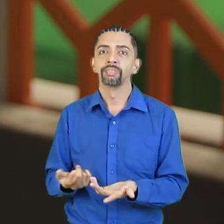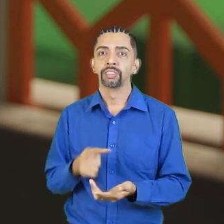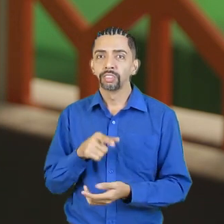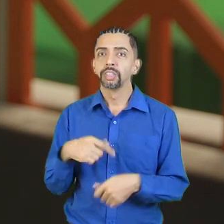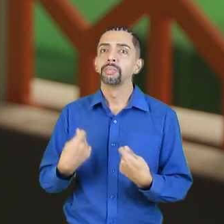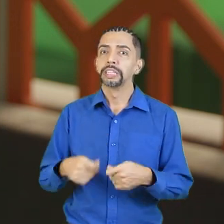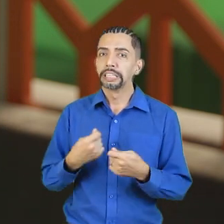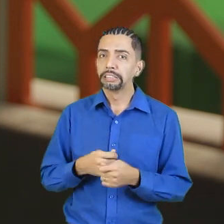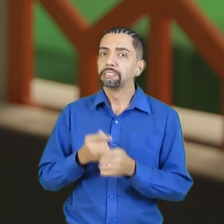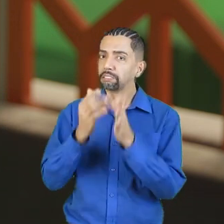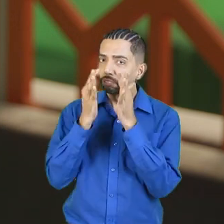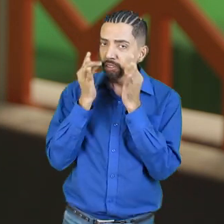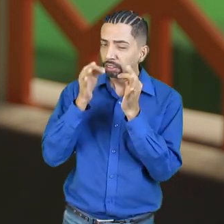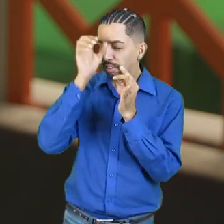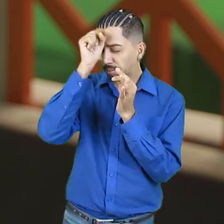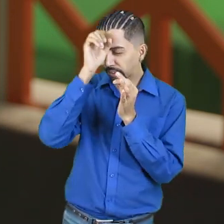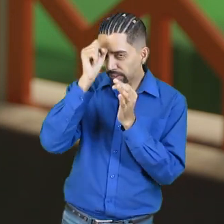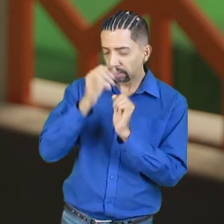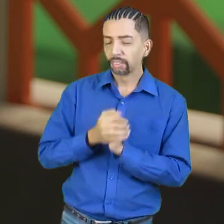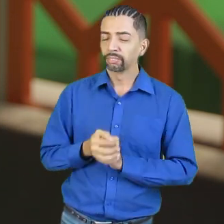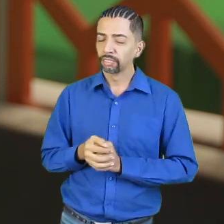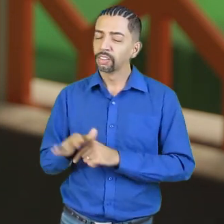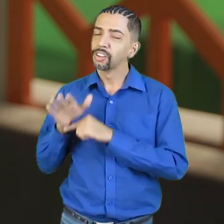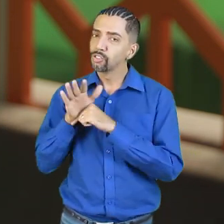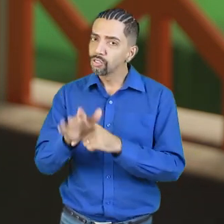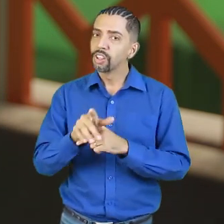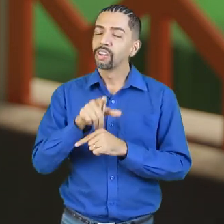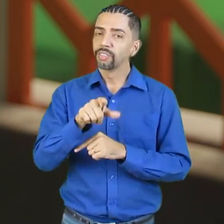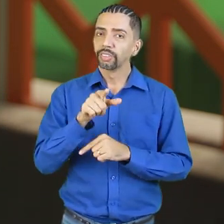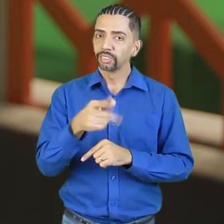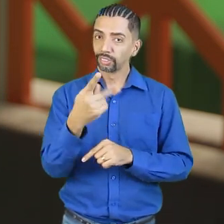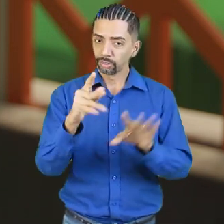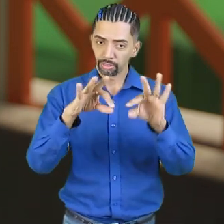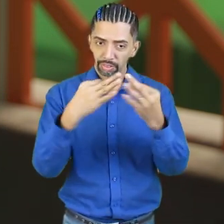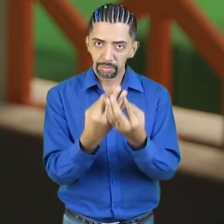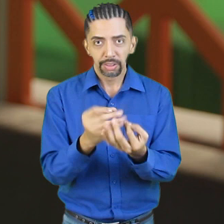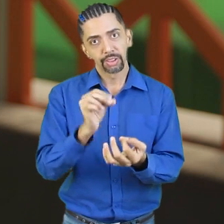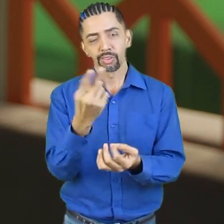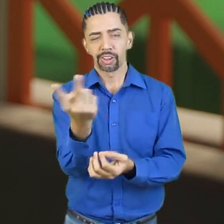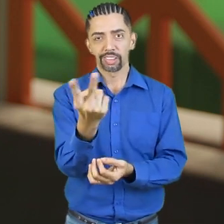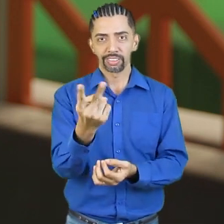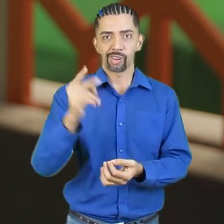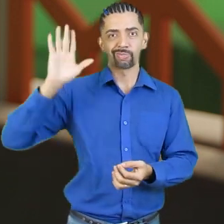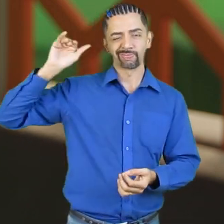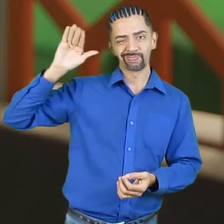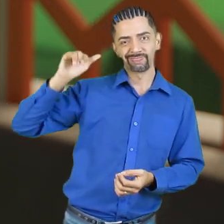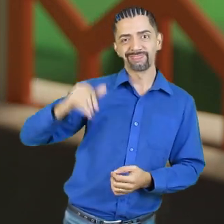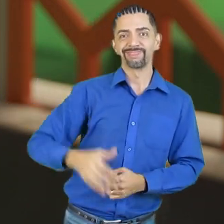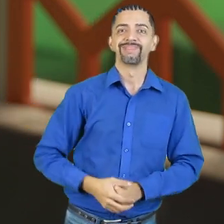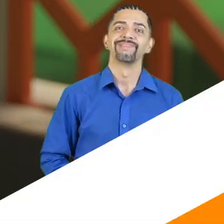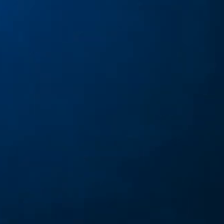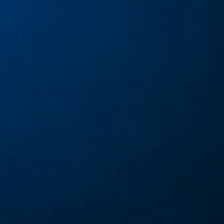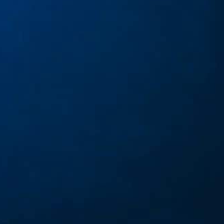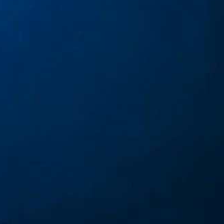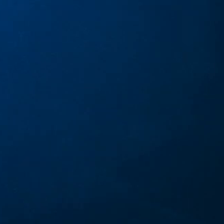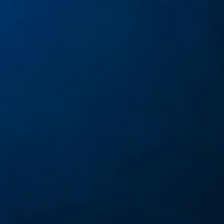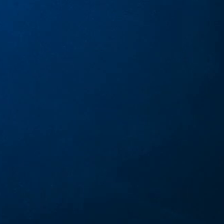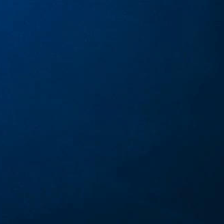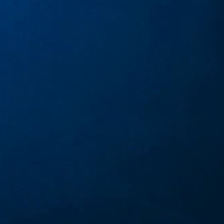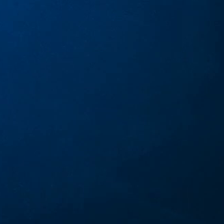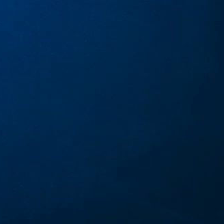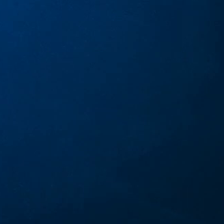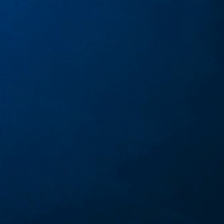certeza que vai fazer muito bem para a saúde financeira de você, família, de você, casal. Até o próximo vídeo.